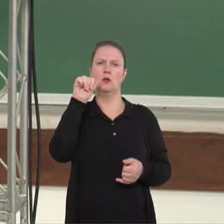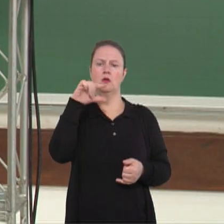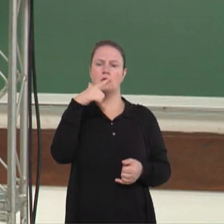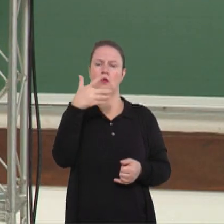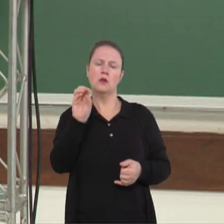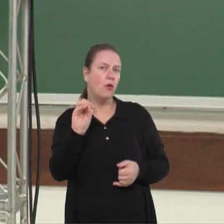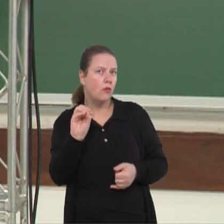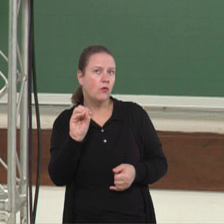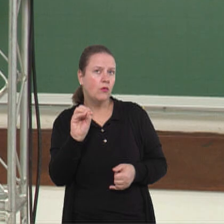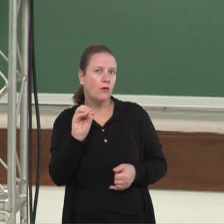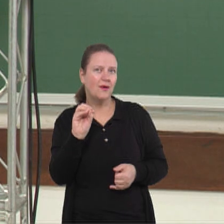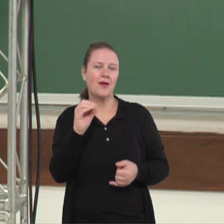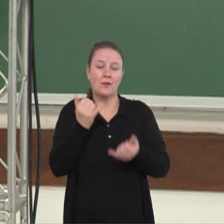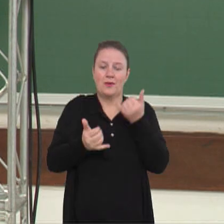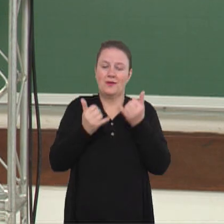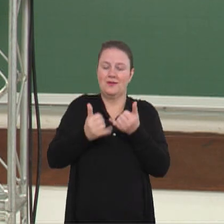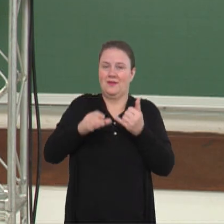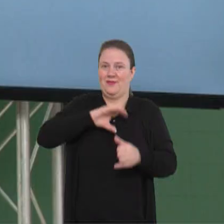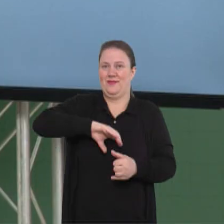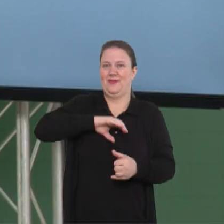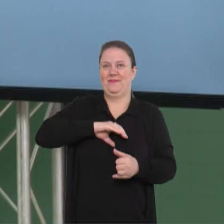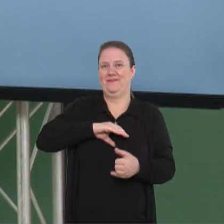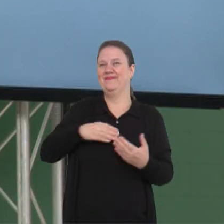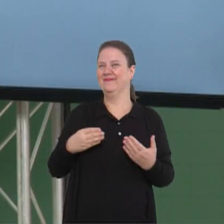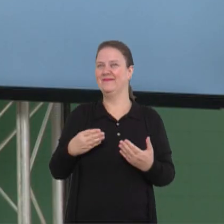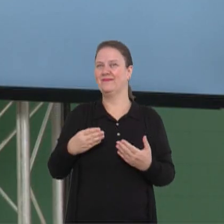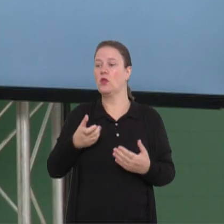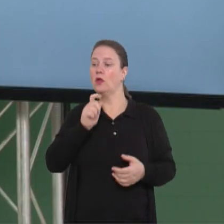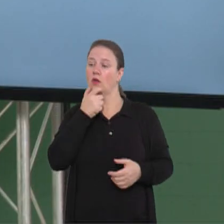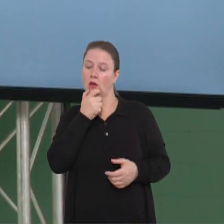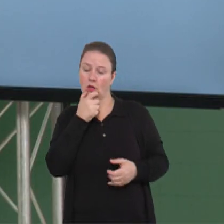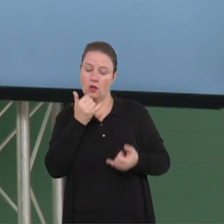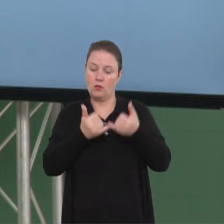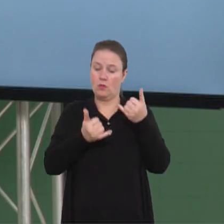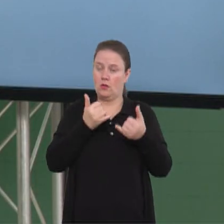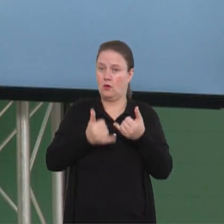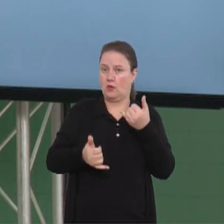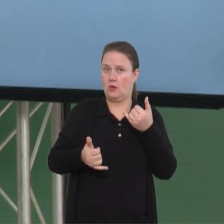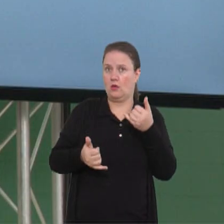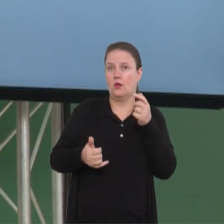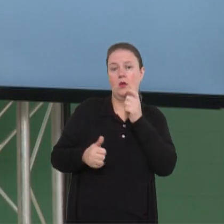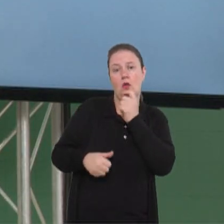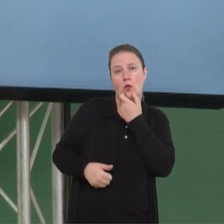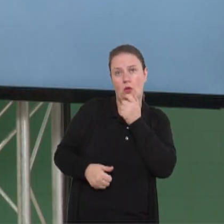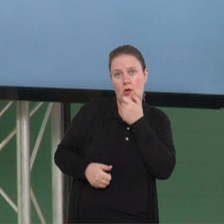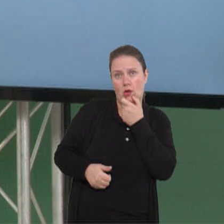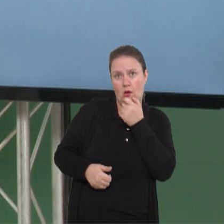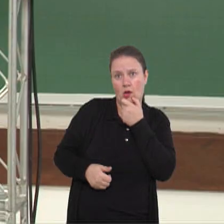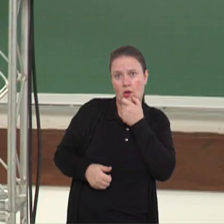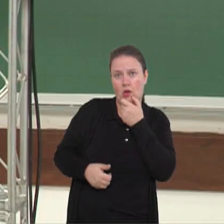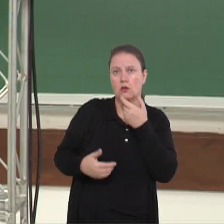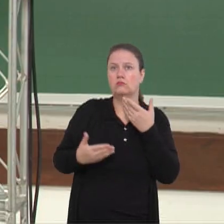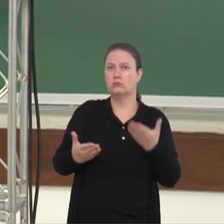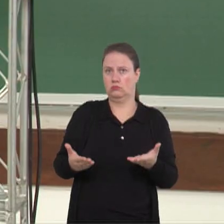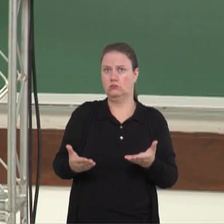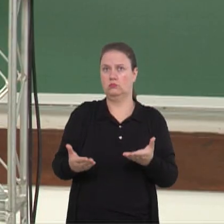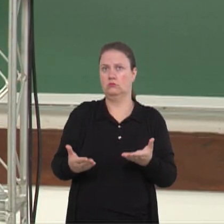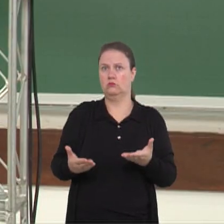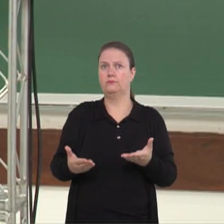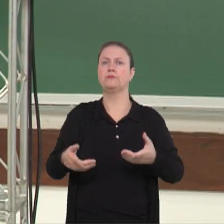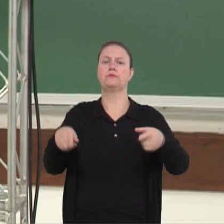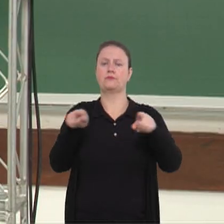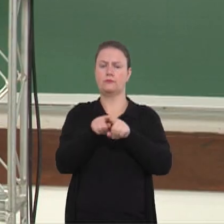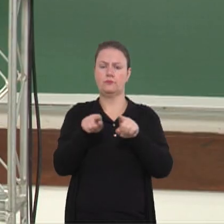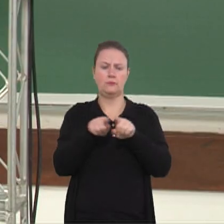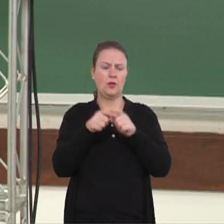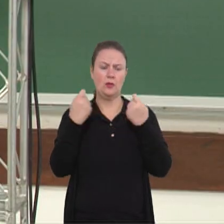se você olha a palavra necessite aparecida é cognata necessidade então você não precisa ter